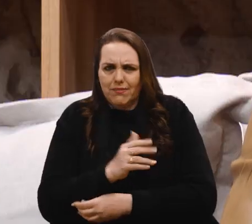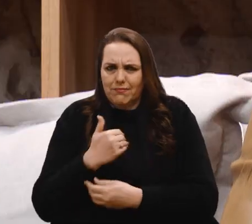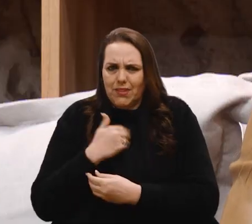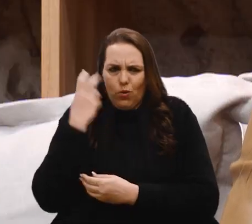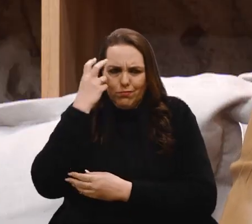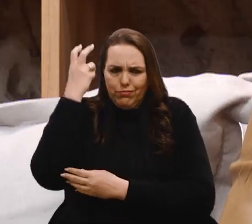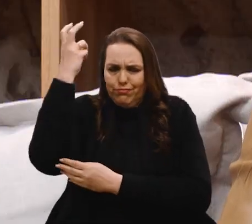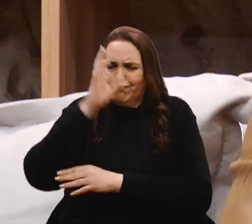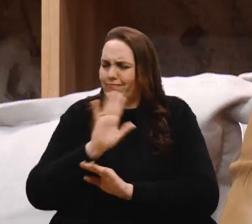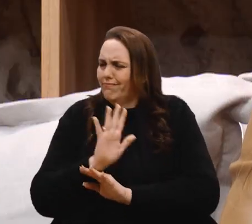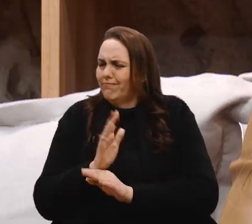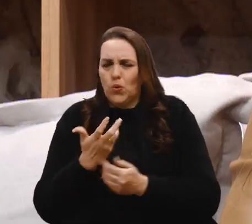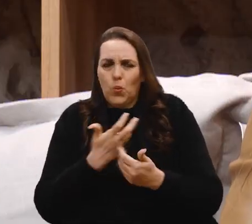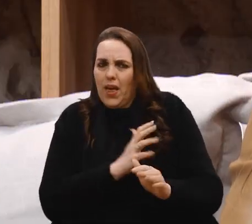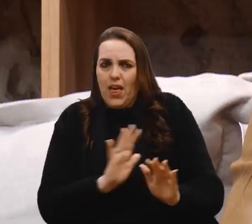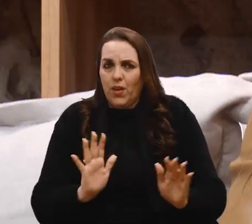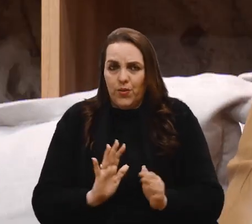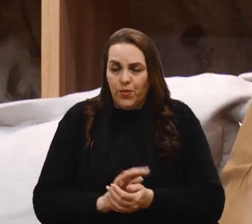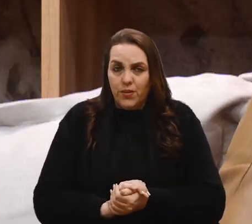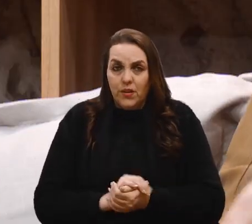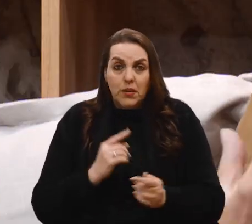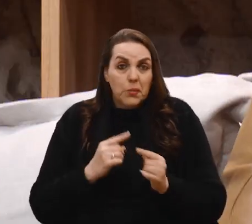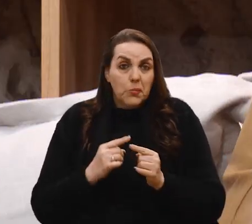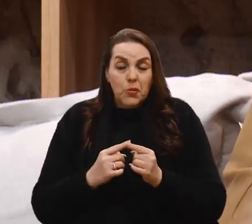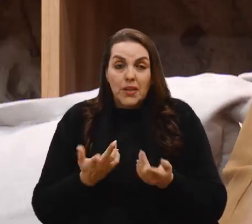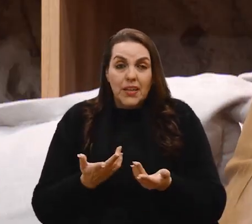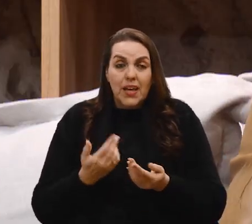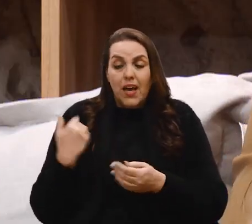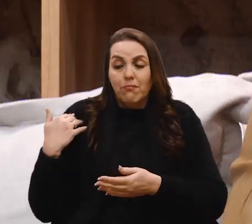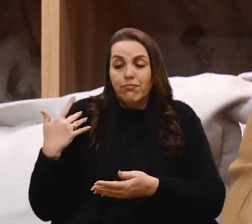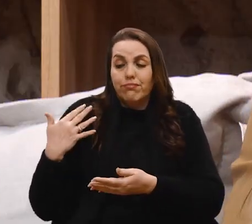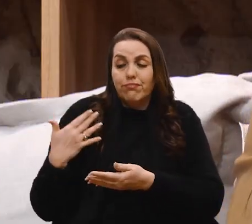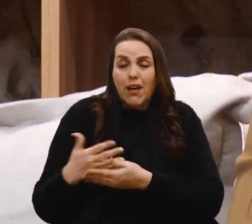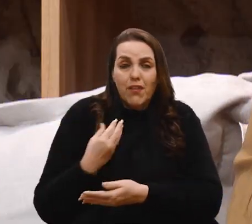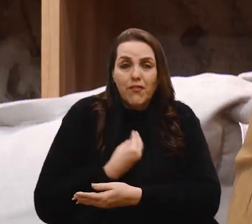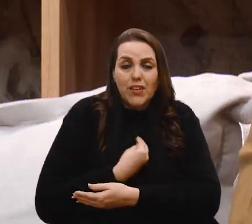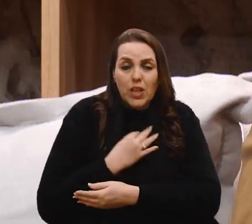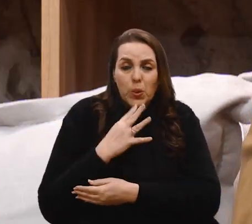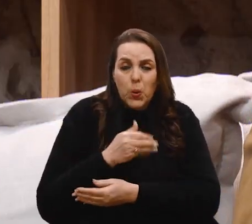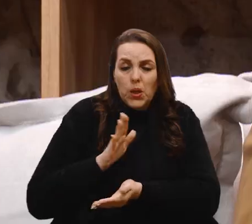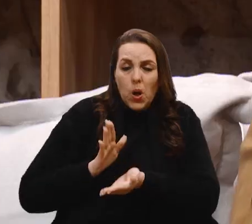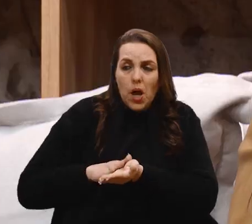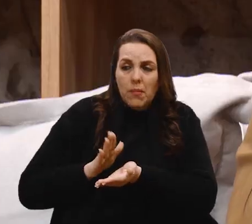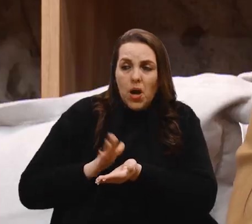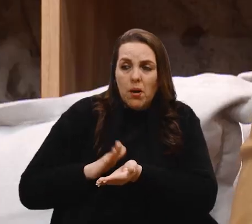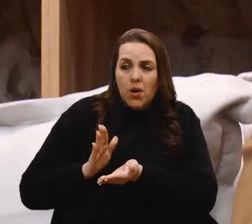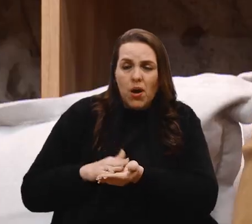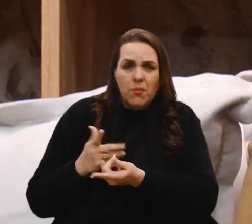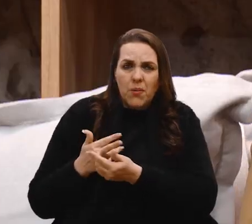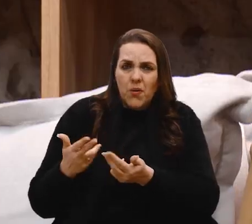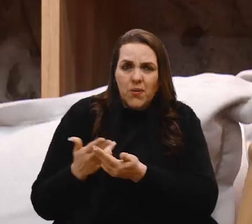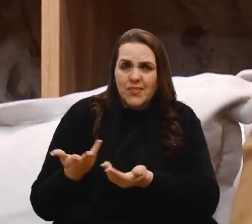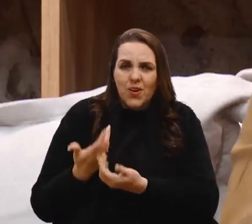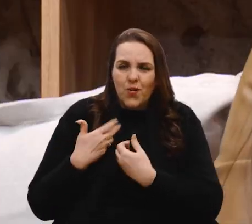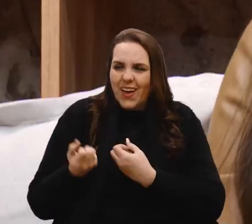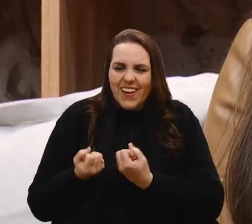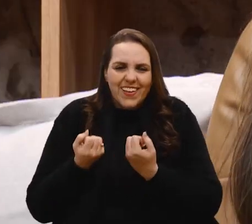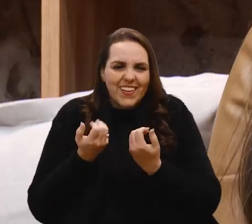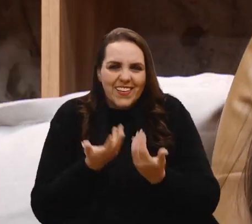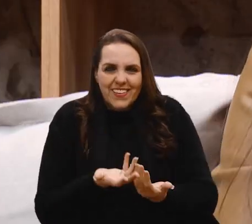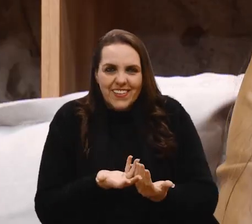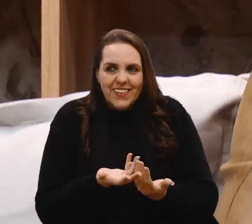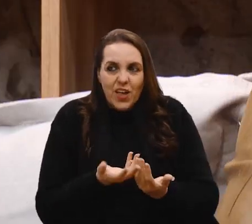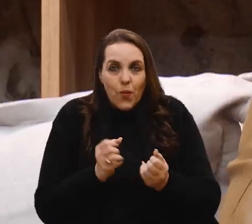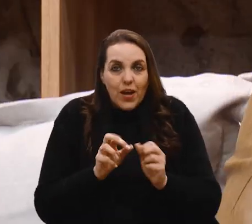quero que ninguém saiba, né? Justamente porque passou uma vida sendo cobrado por algo que, poxa, eu não quero entregar isso, eu quero